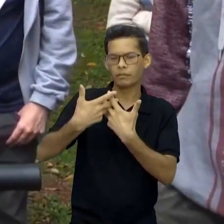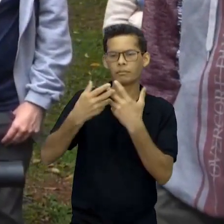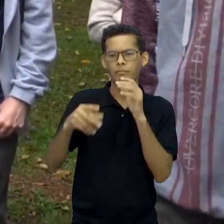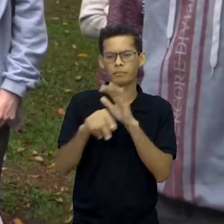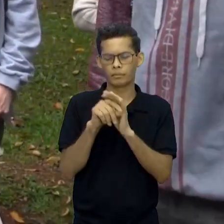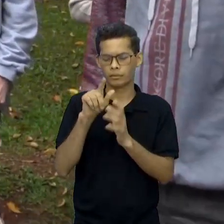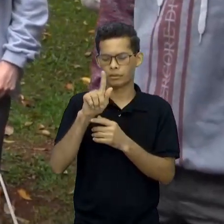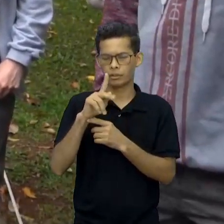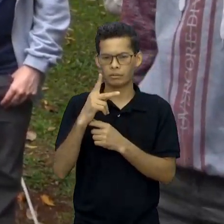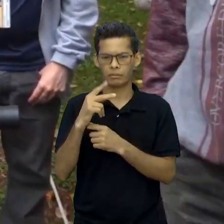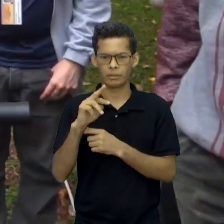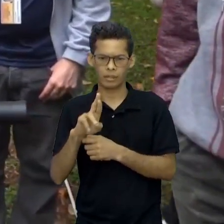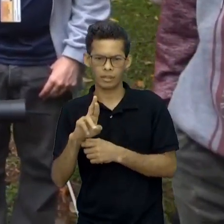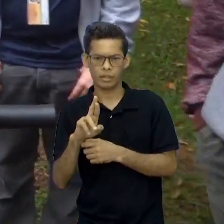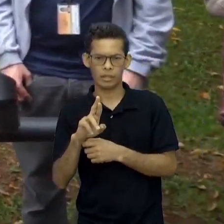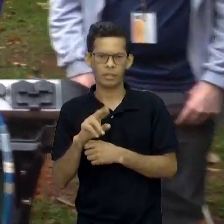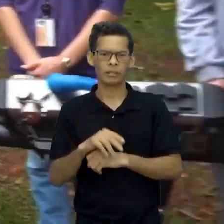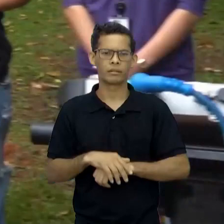GPR?